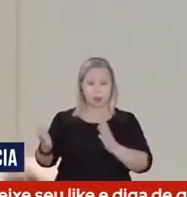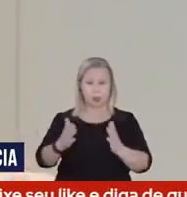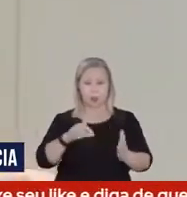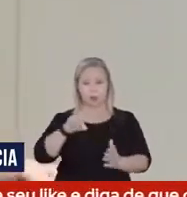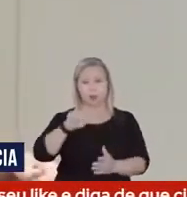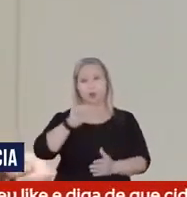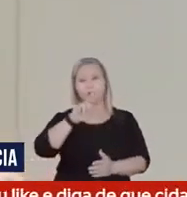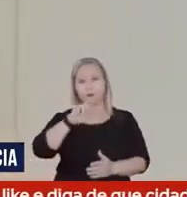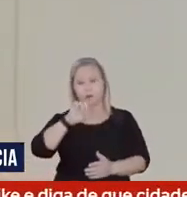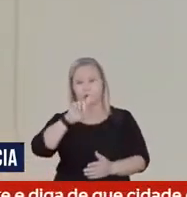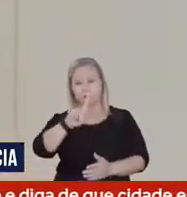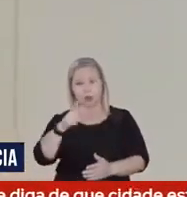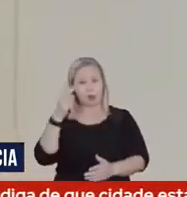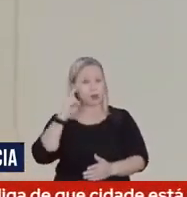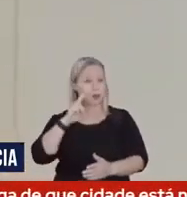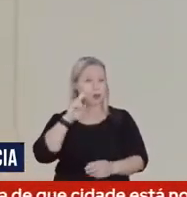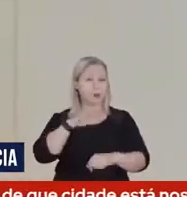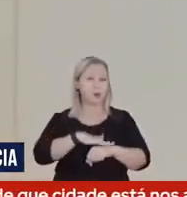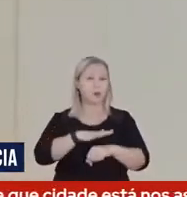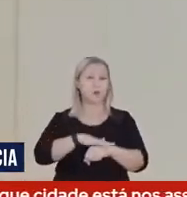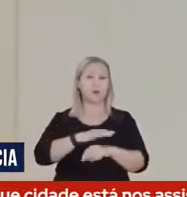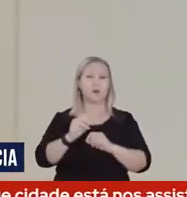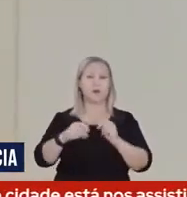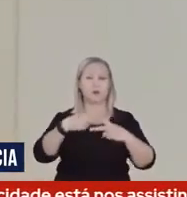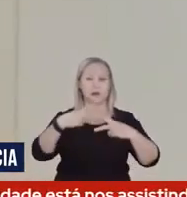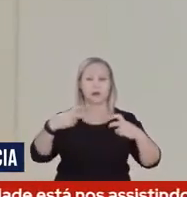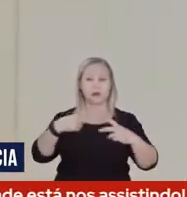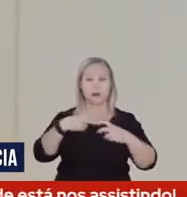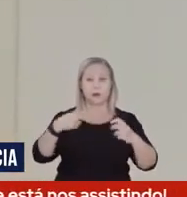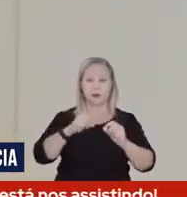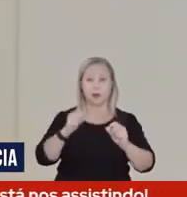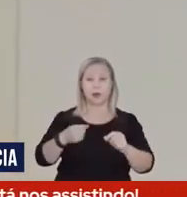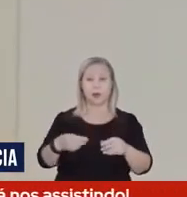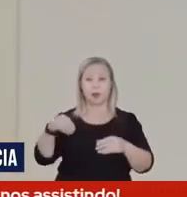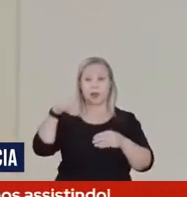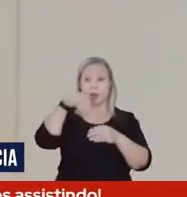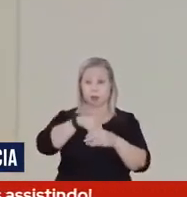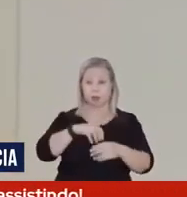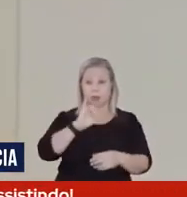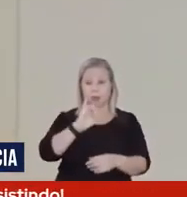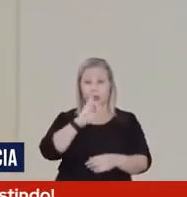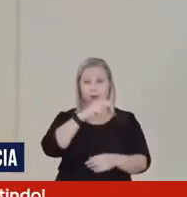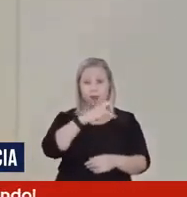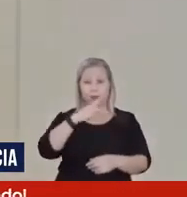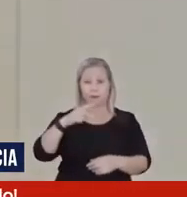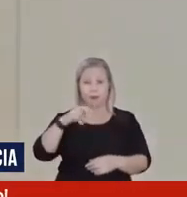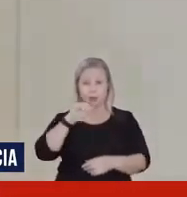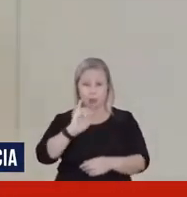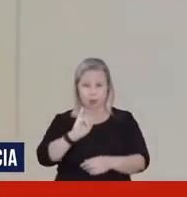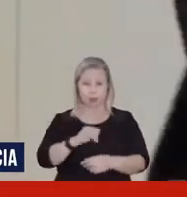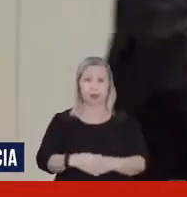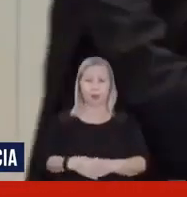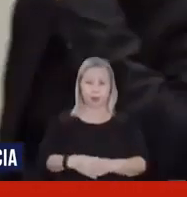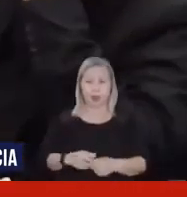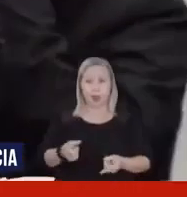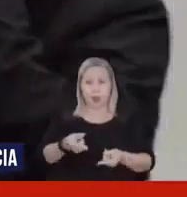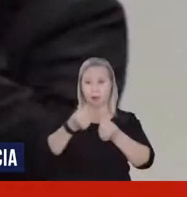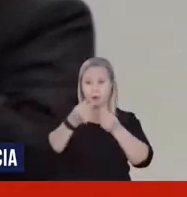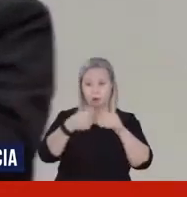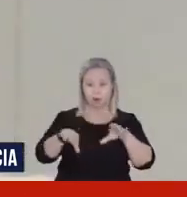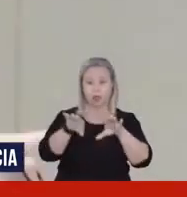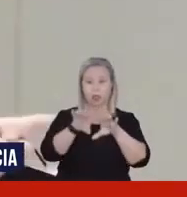momento em que a Petrobras implanta esse PPI, esse formato, forma que ela tem de reajustar o preço dos seus derivados nas refinarias,